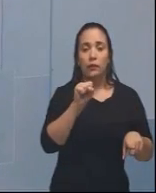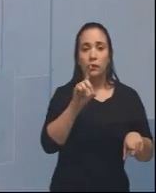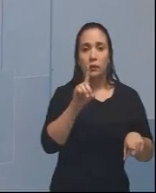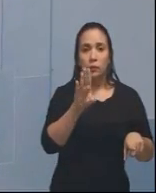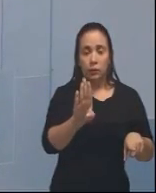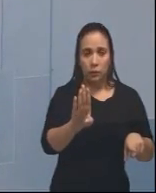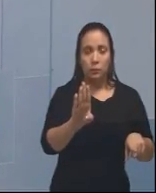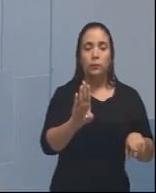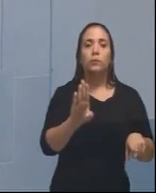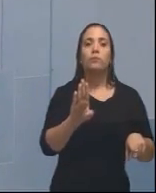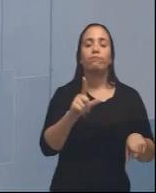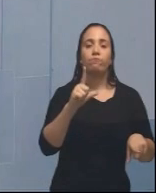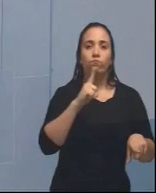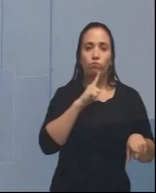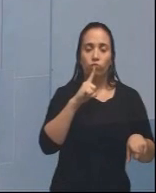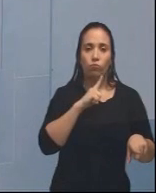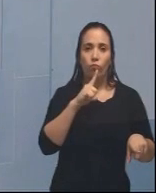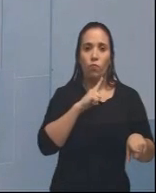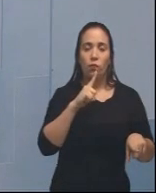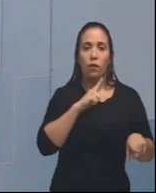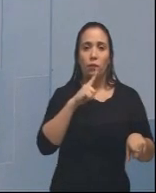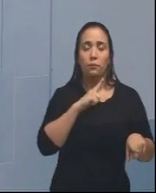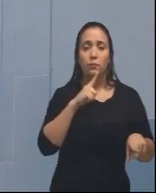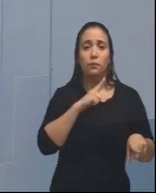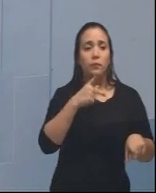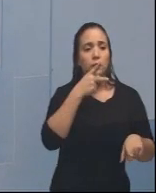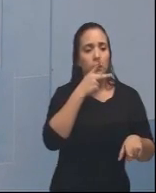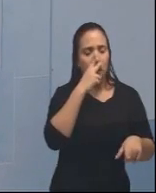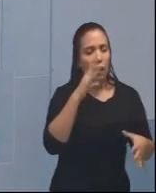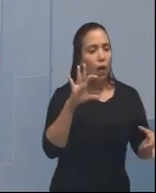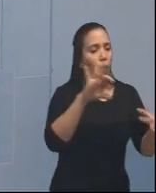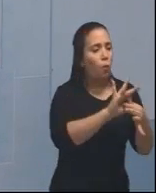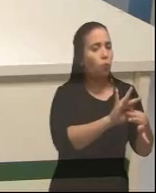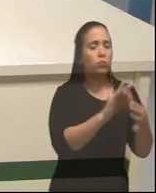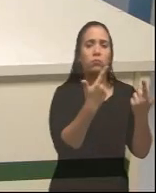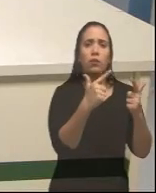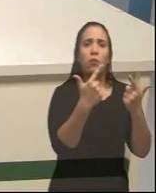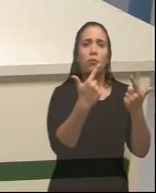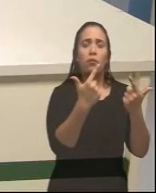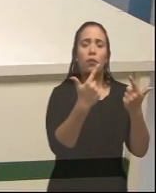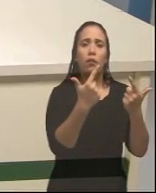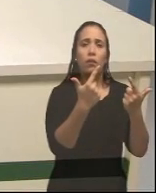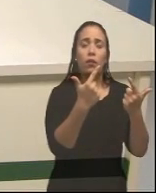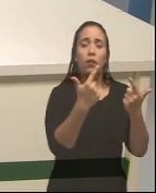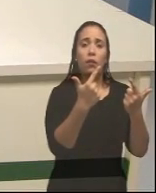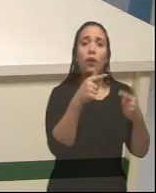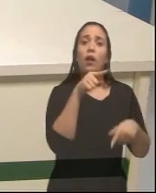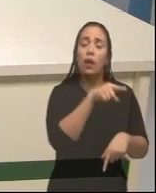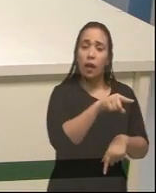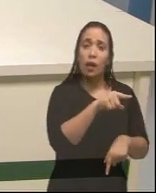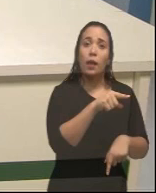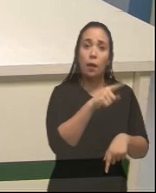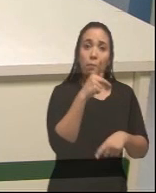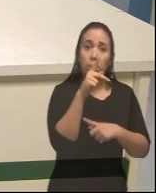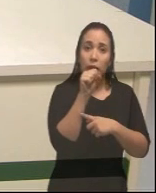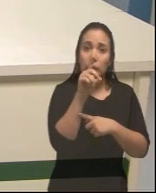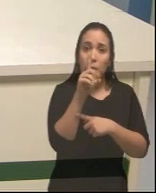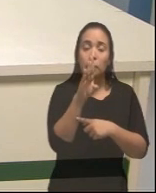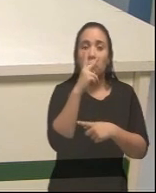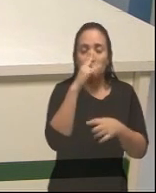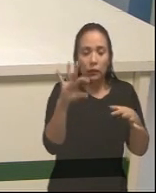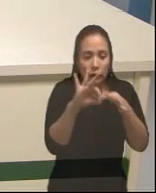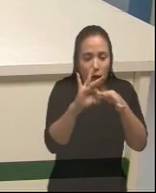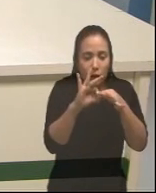né? É um partido que não consegue se unir. O PSDB é a essência de um partido. Ele é partido mesmo. É um